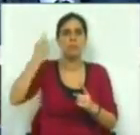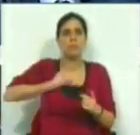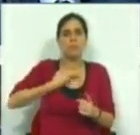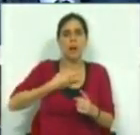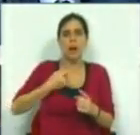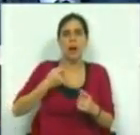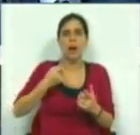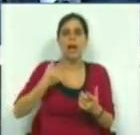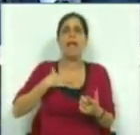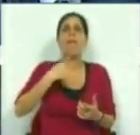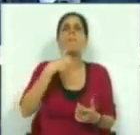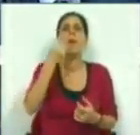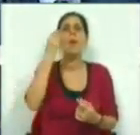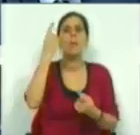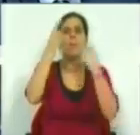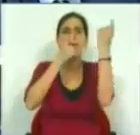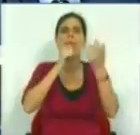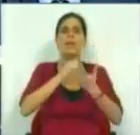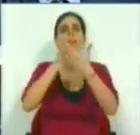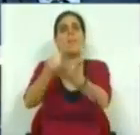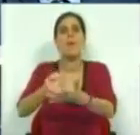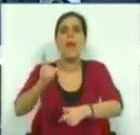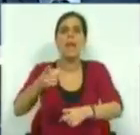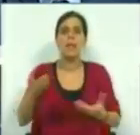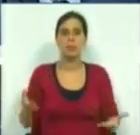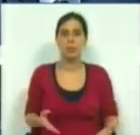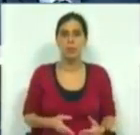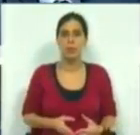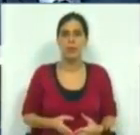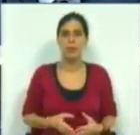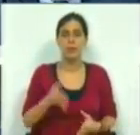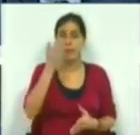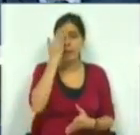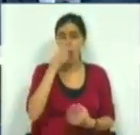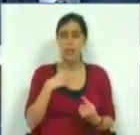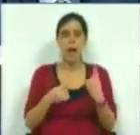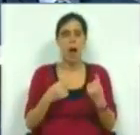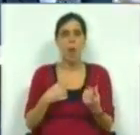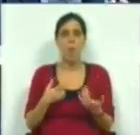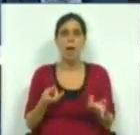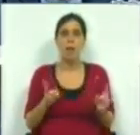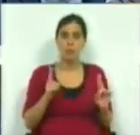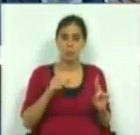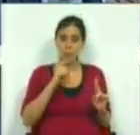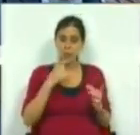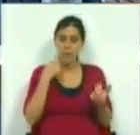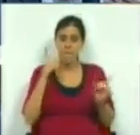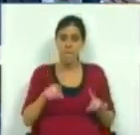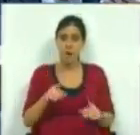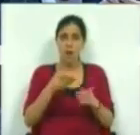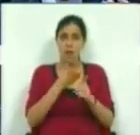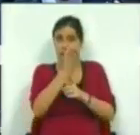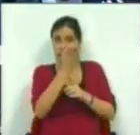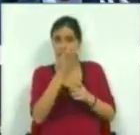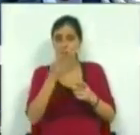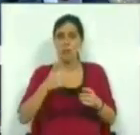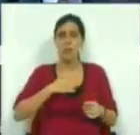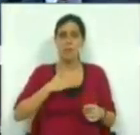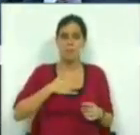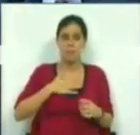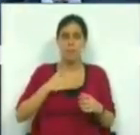diretório. Queria-lhe perguntar como pensa que podemos contribuir para isso. Pensa que temos alguma margem para reconstituir esse tipo de eixo de países